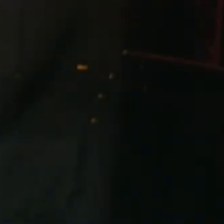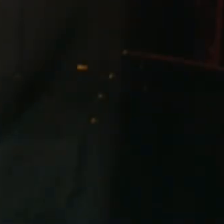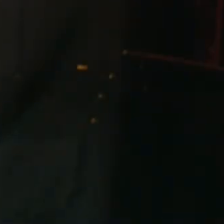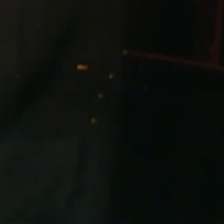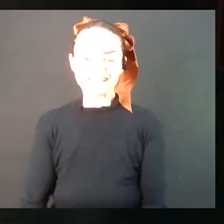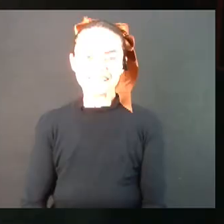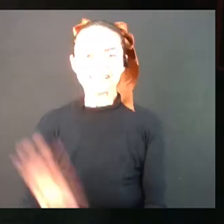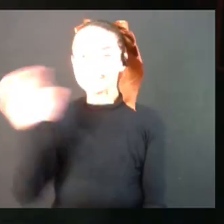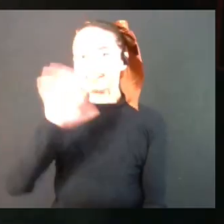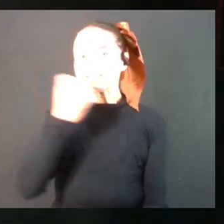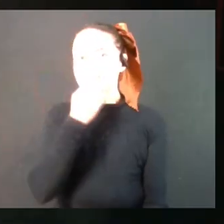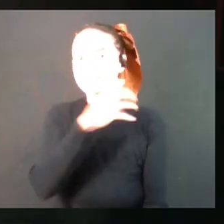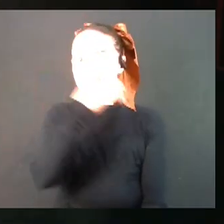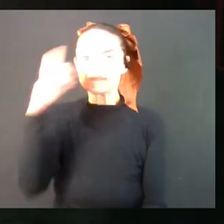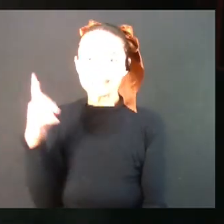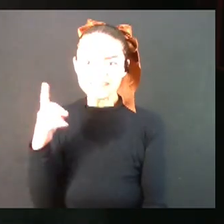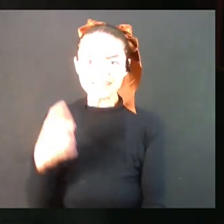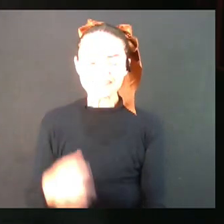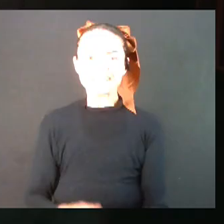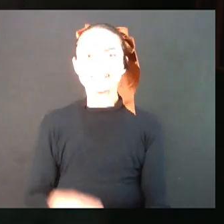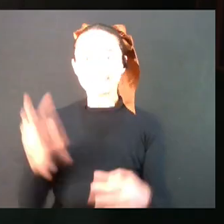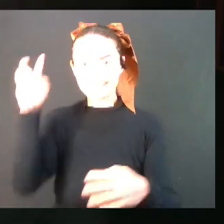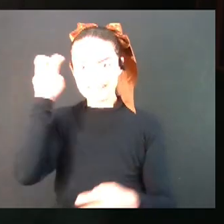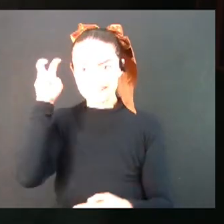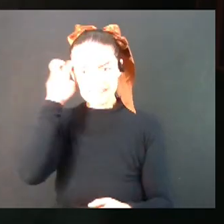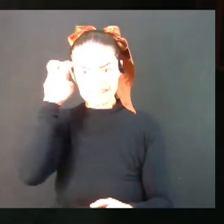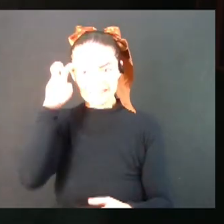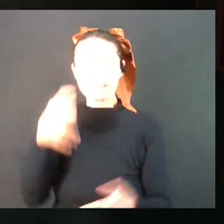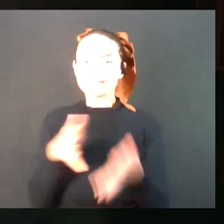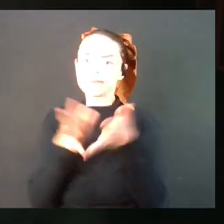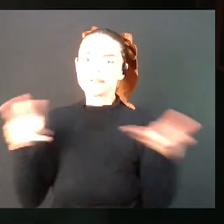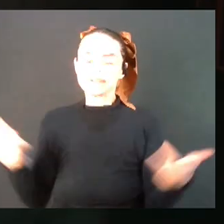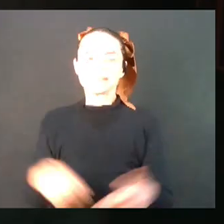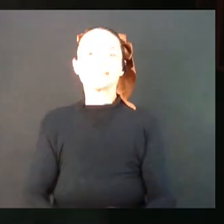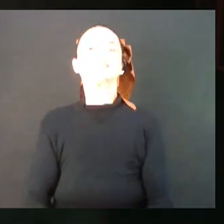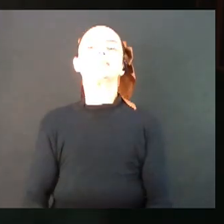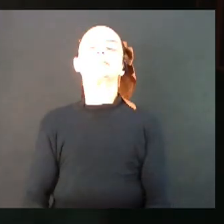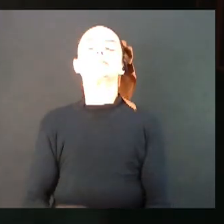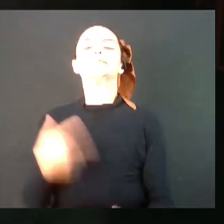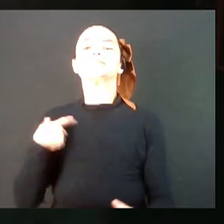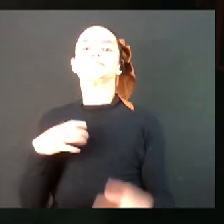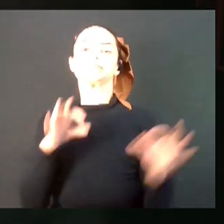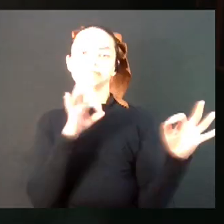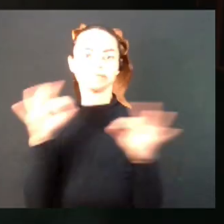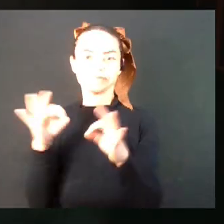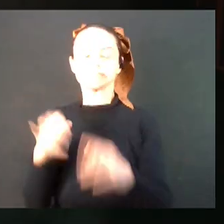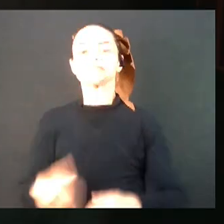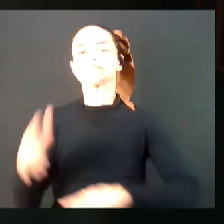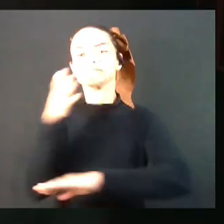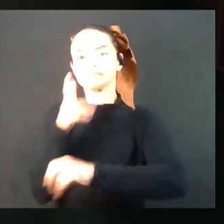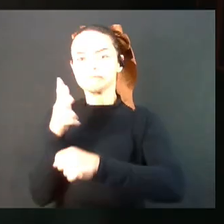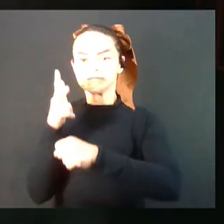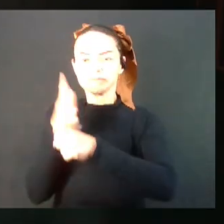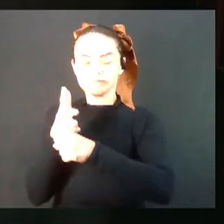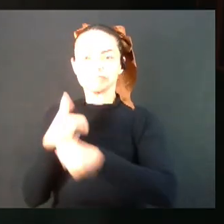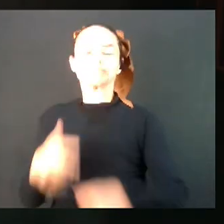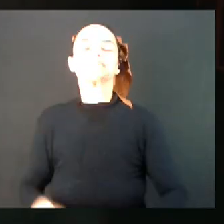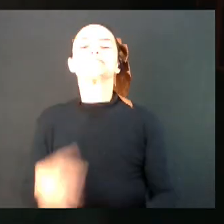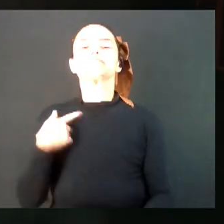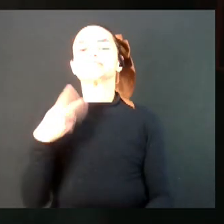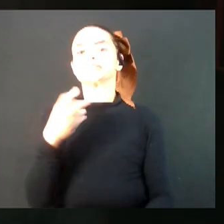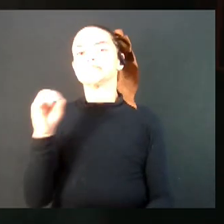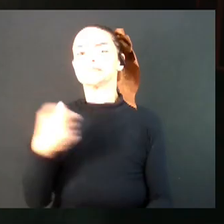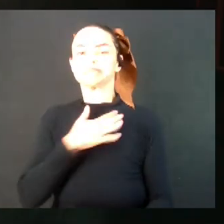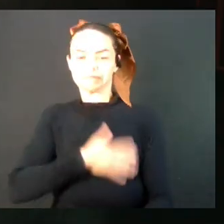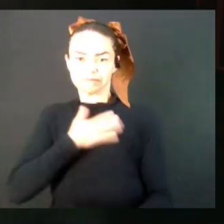Bom dia, uma quinta-feira maravilhosa para você, pois está no ar o Estúdio Câmara, edição de 20 de agosto de